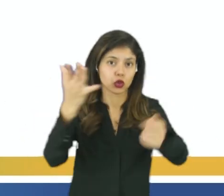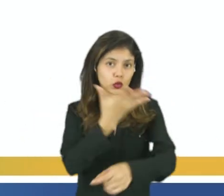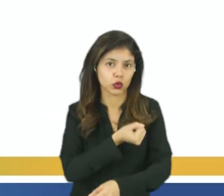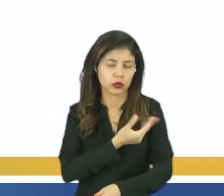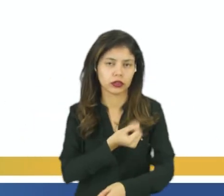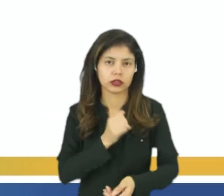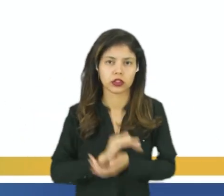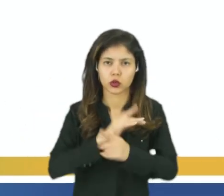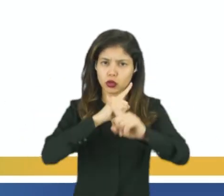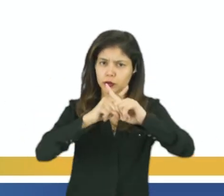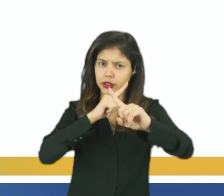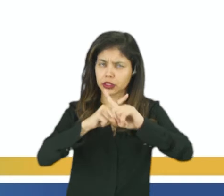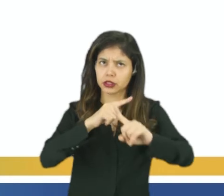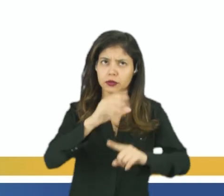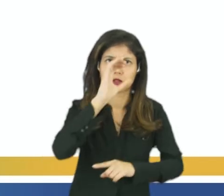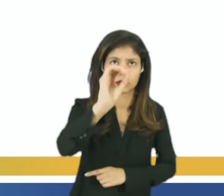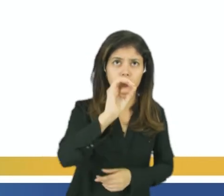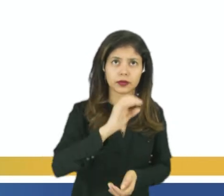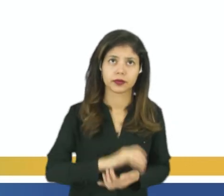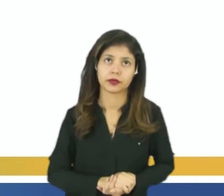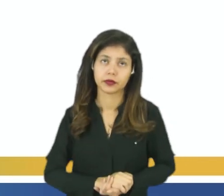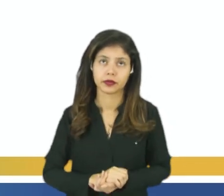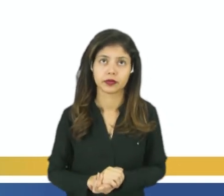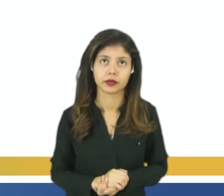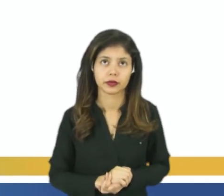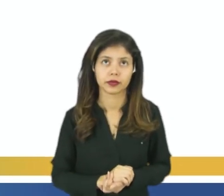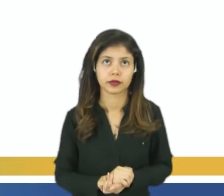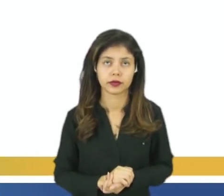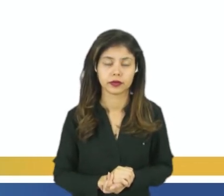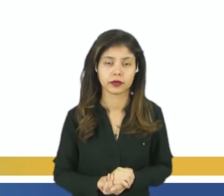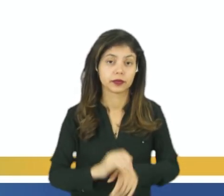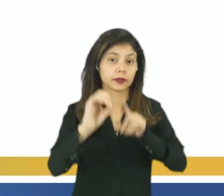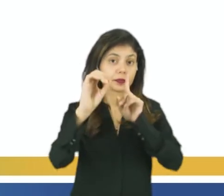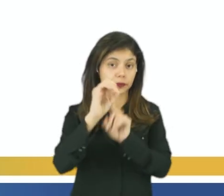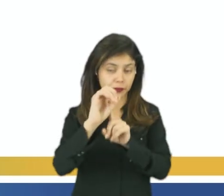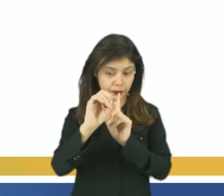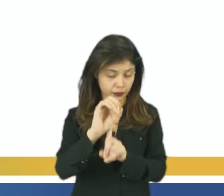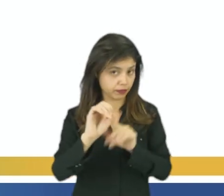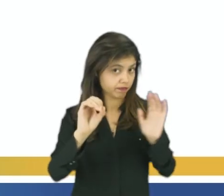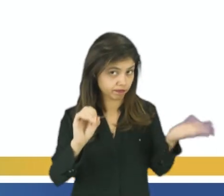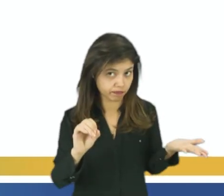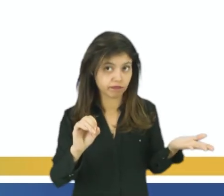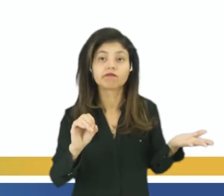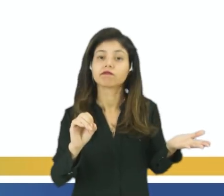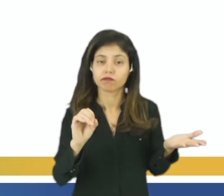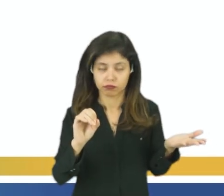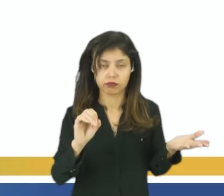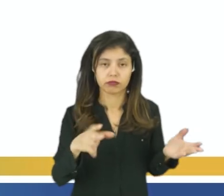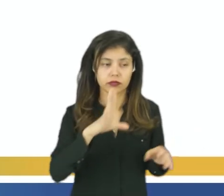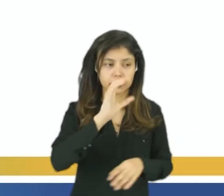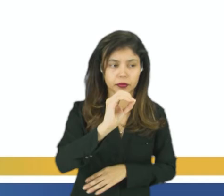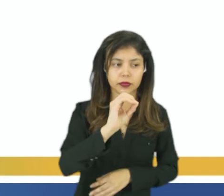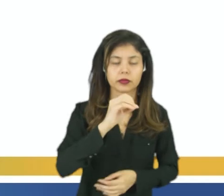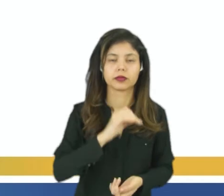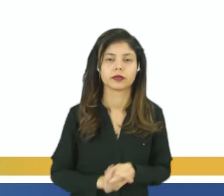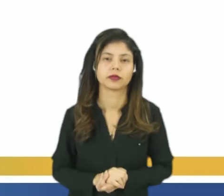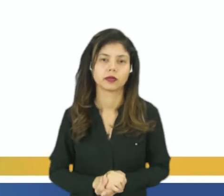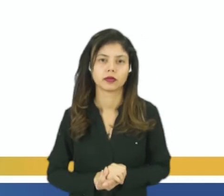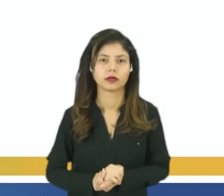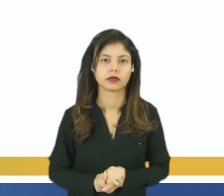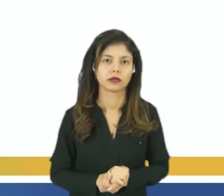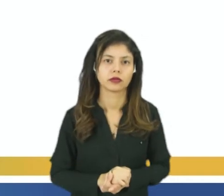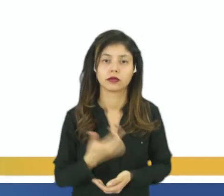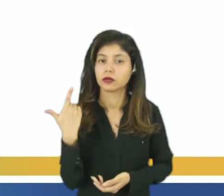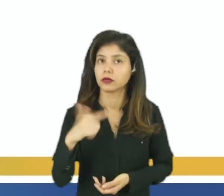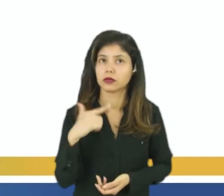número multiplicado por 0, ele é 0. Então, 0 não vai